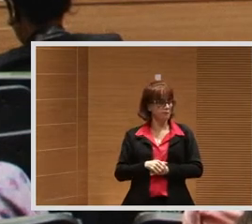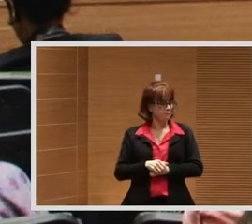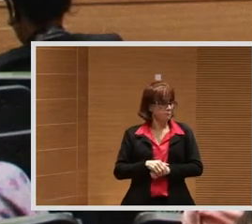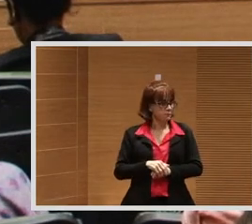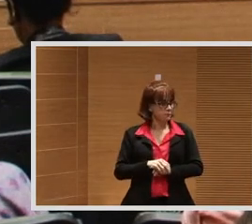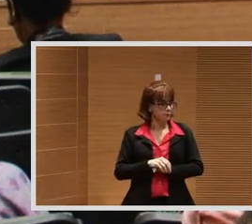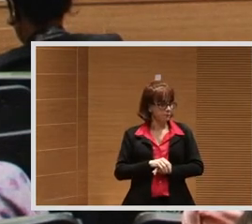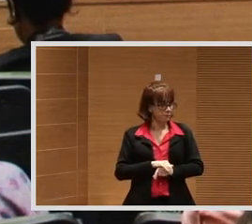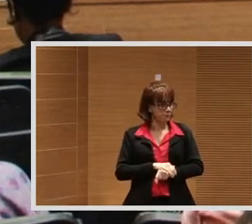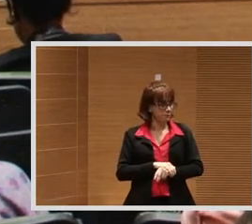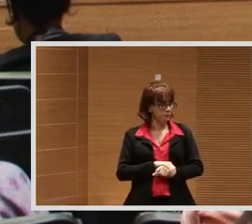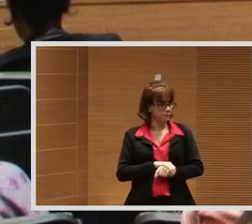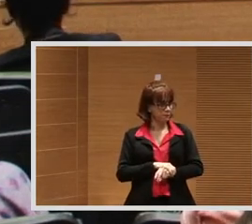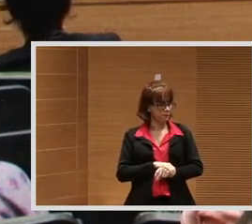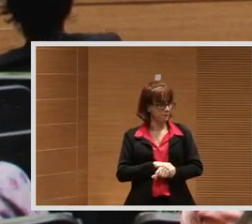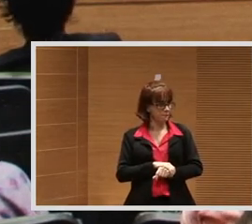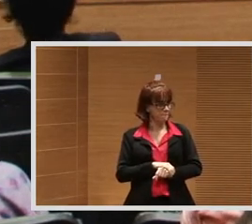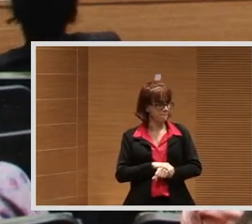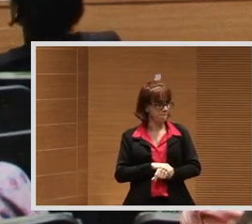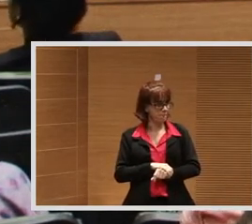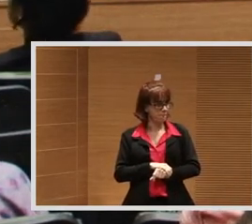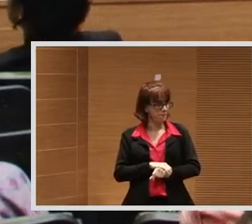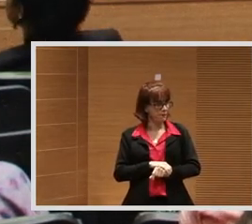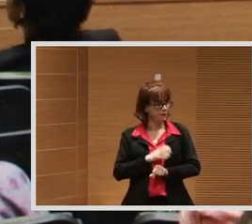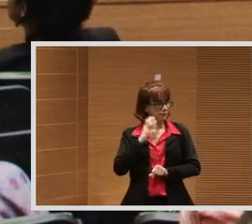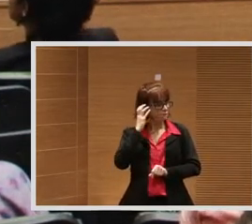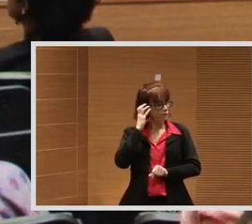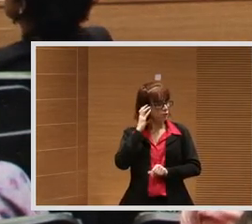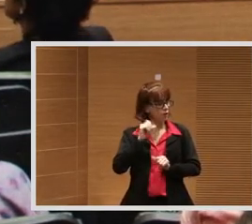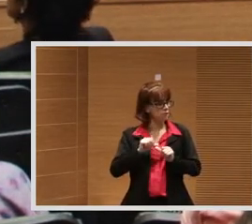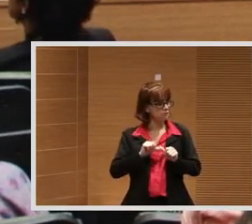social do Foucault, da Alemanha do século XVII, ali, XVIII, né?